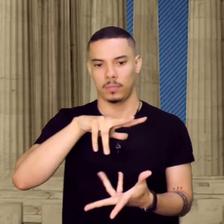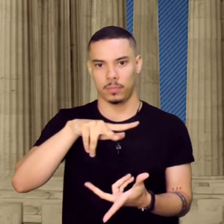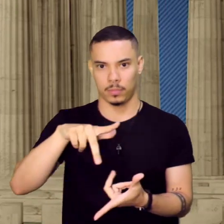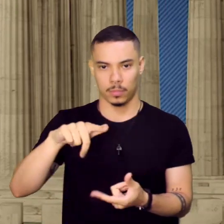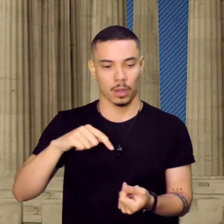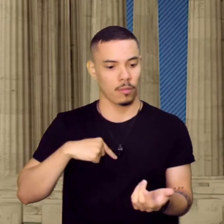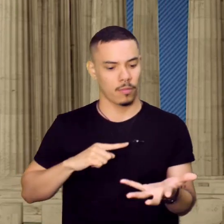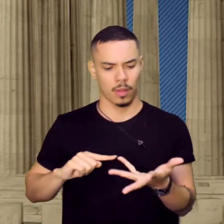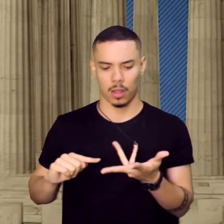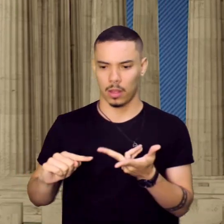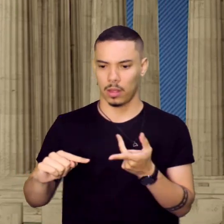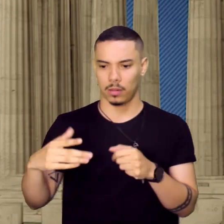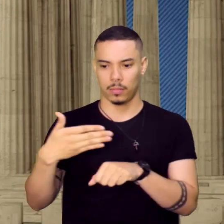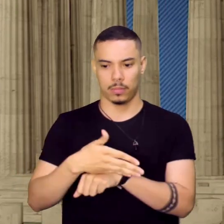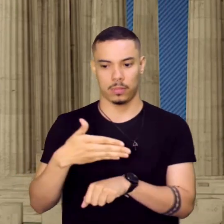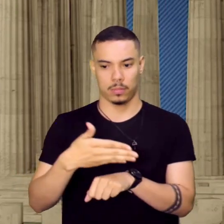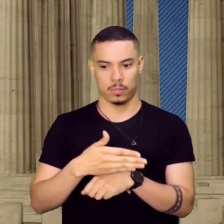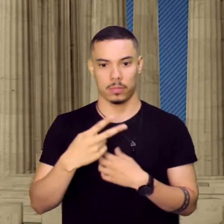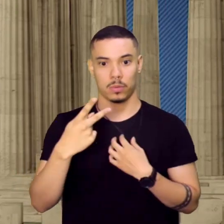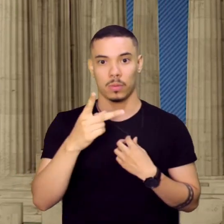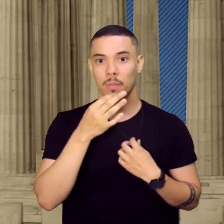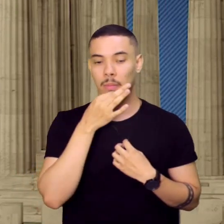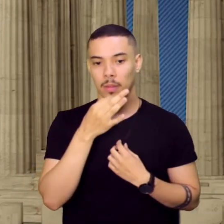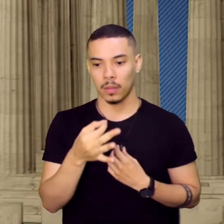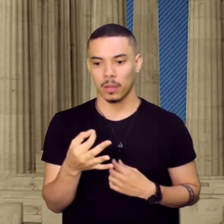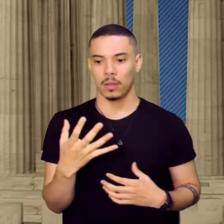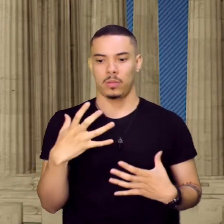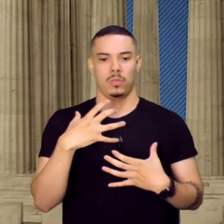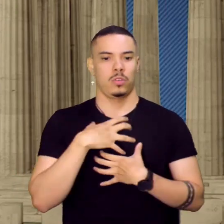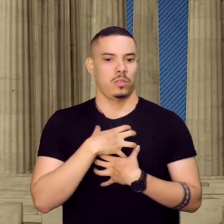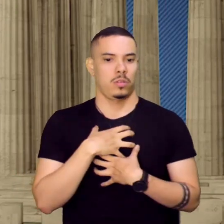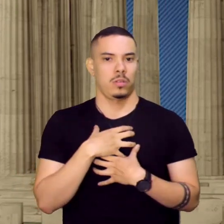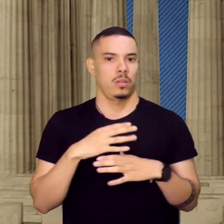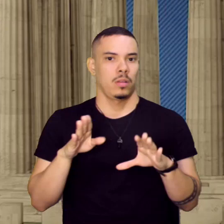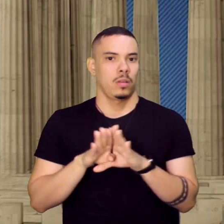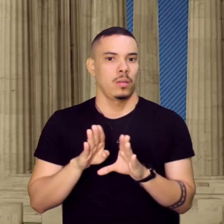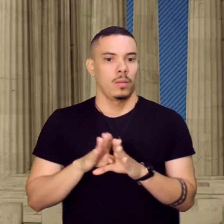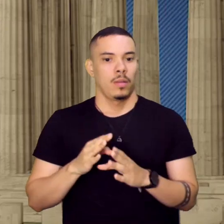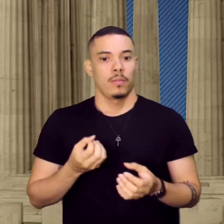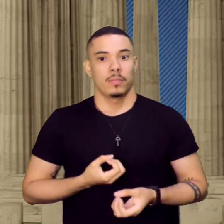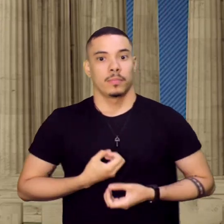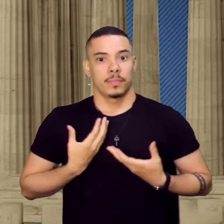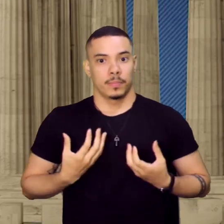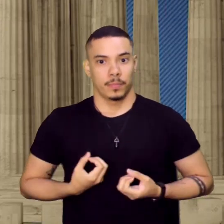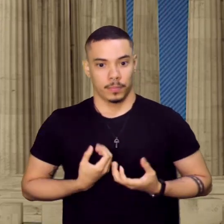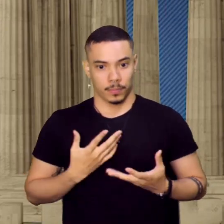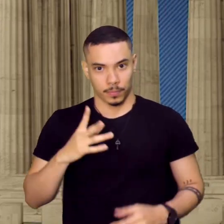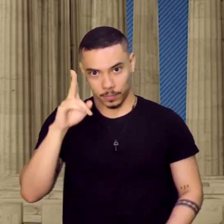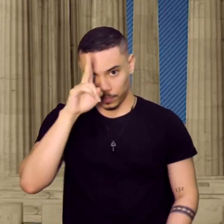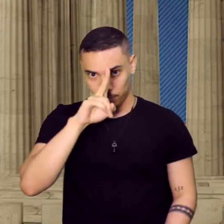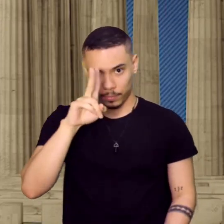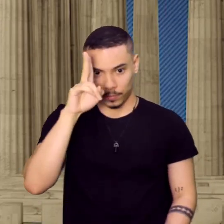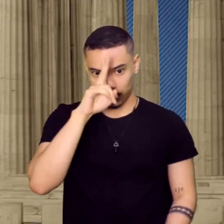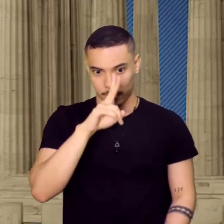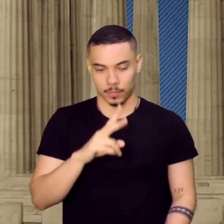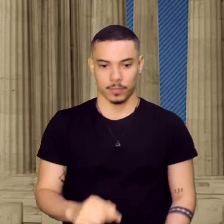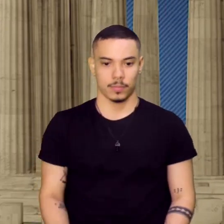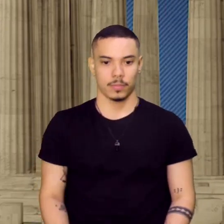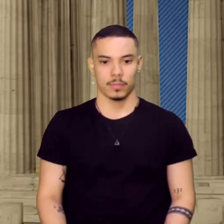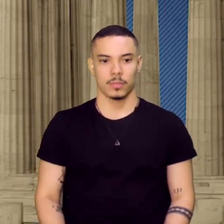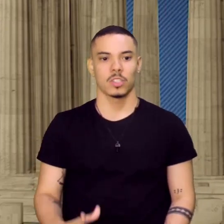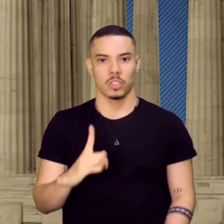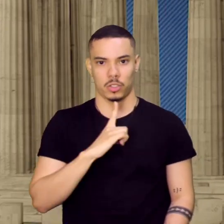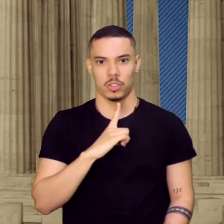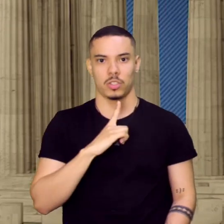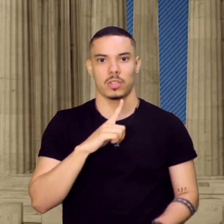de jovens né que envolve a sua opinião sua forma de falar se expressar lembra da retórica lá tinha um